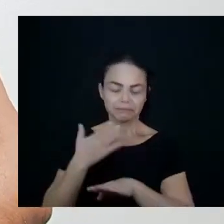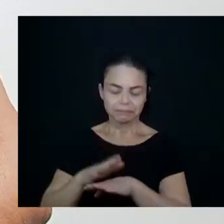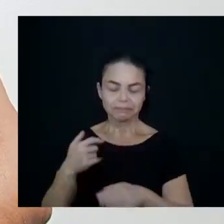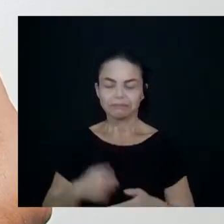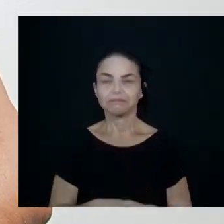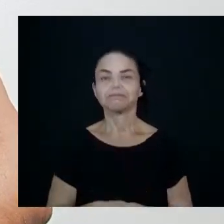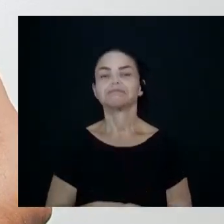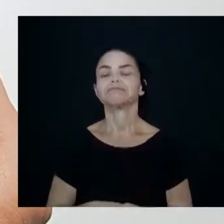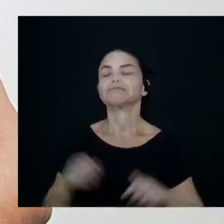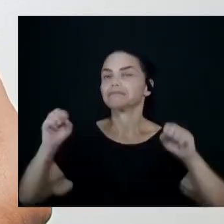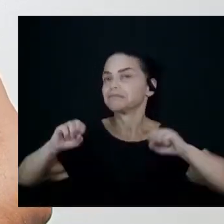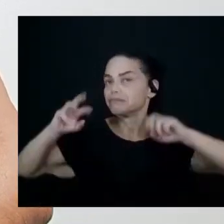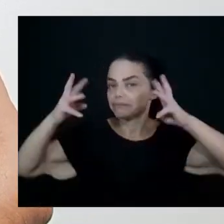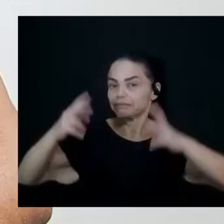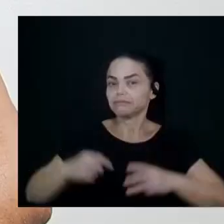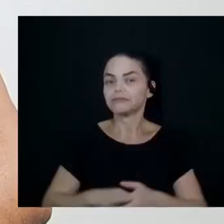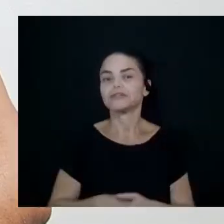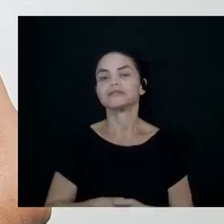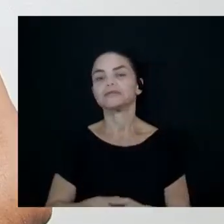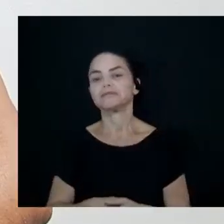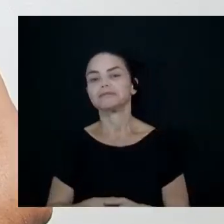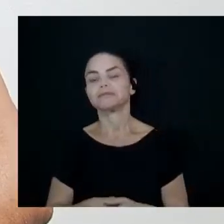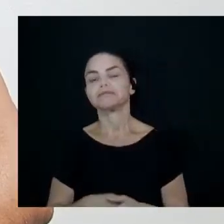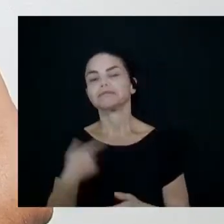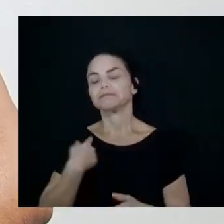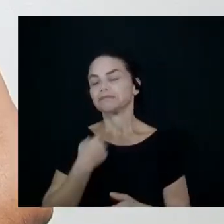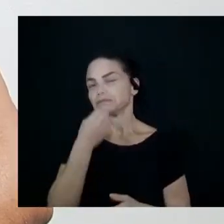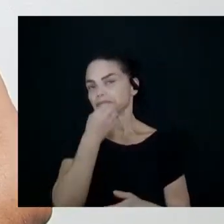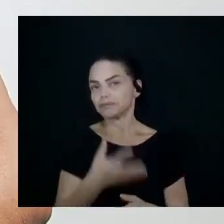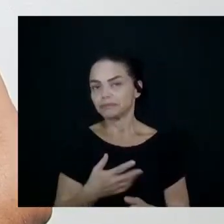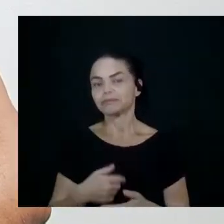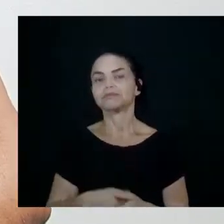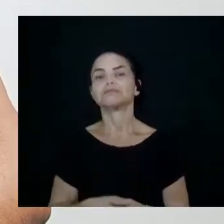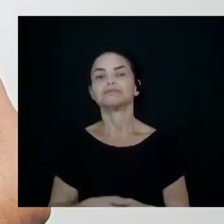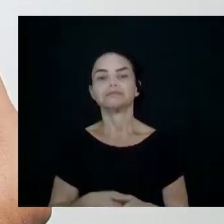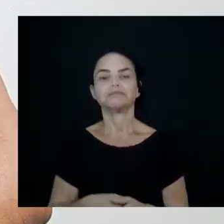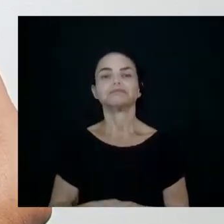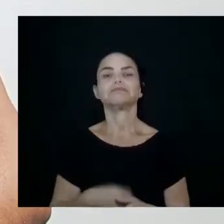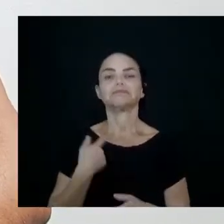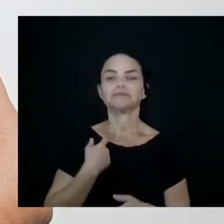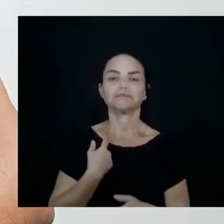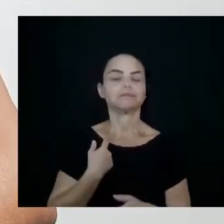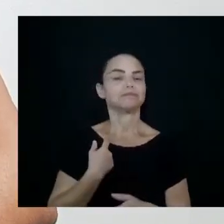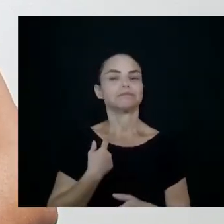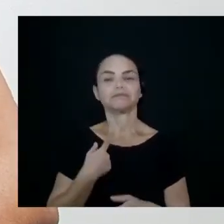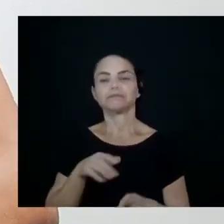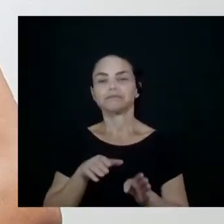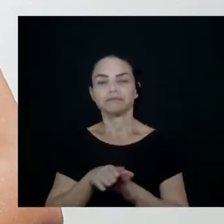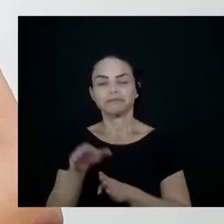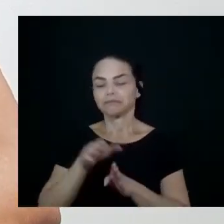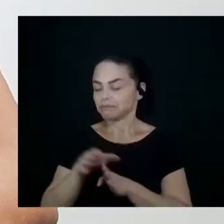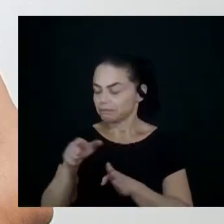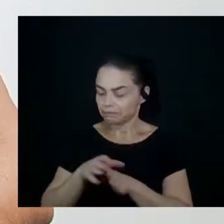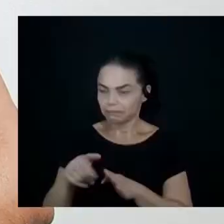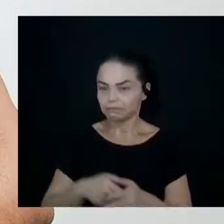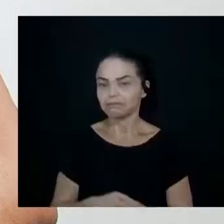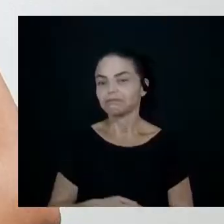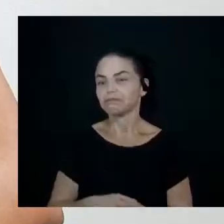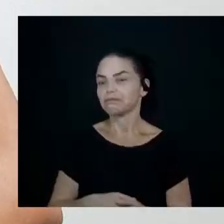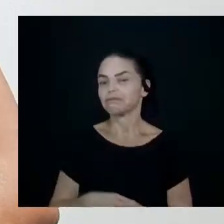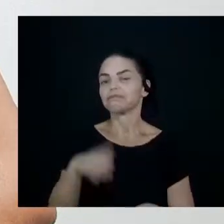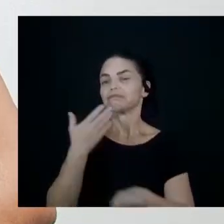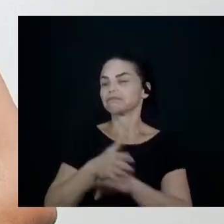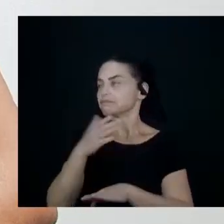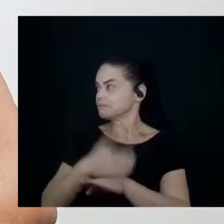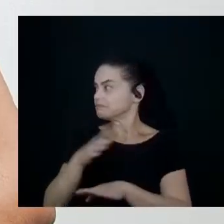participo, né, dos eventos. Então, assim, é muito bom, eu super falo pro